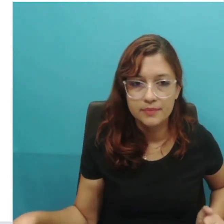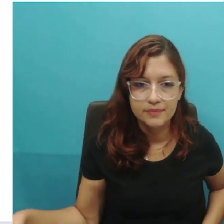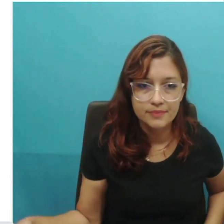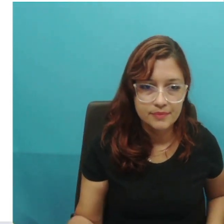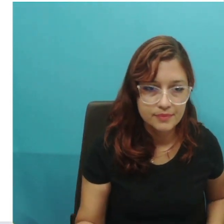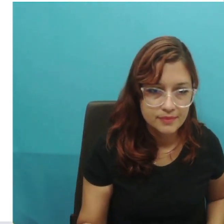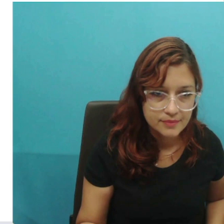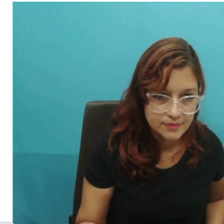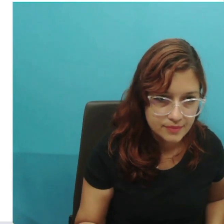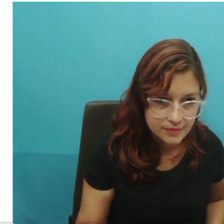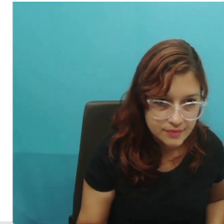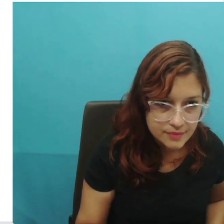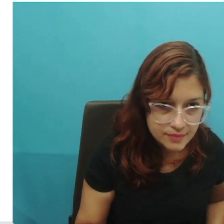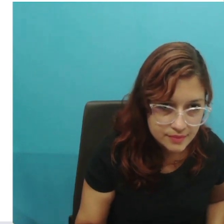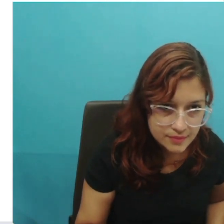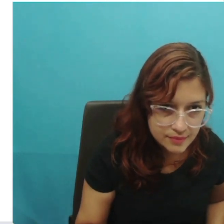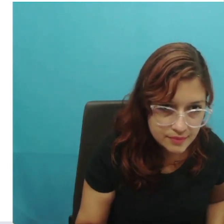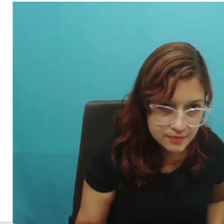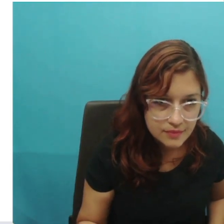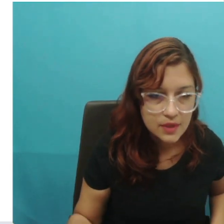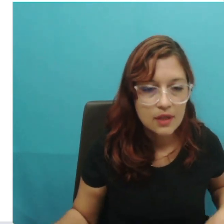bonita.